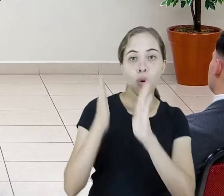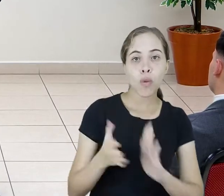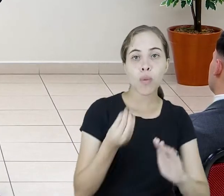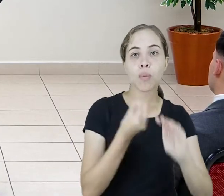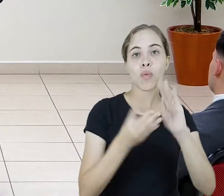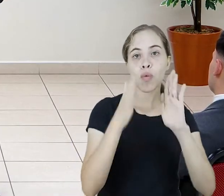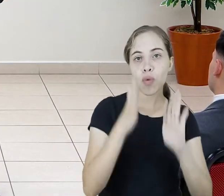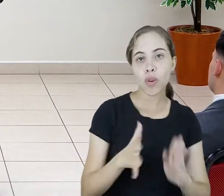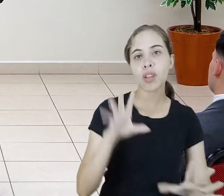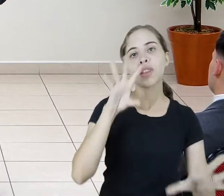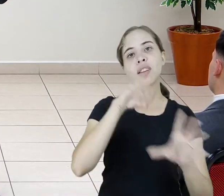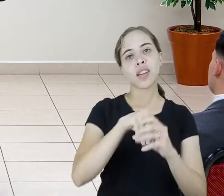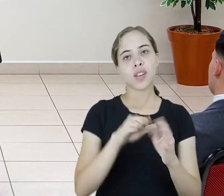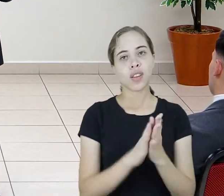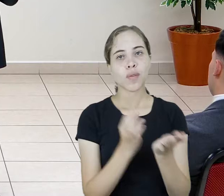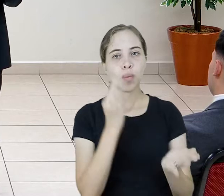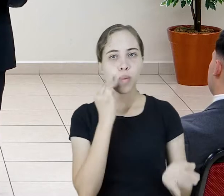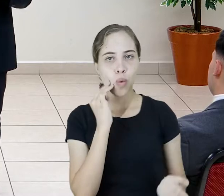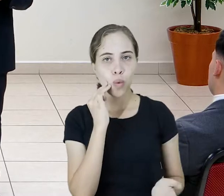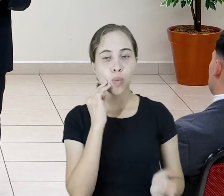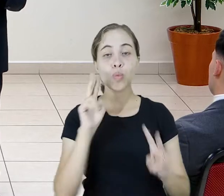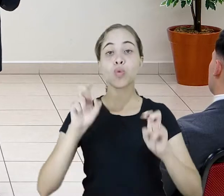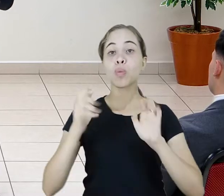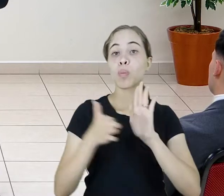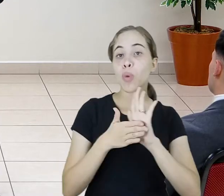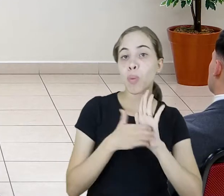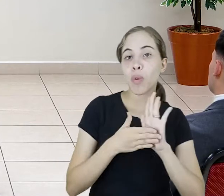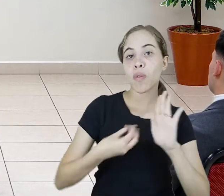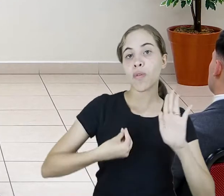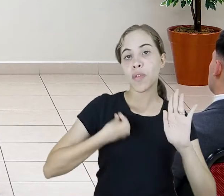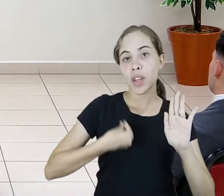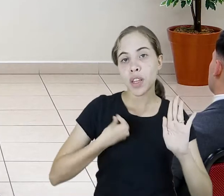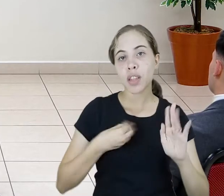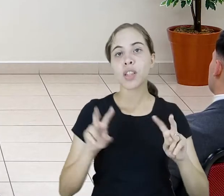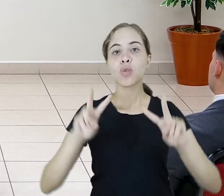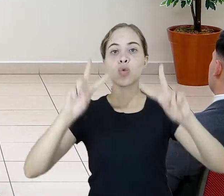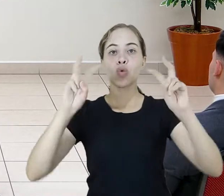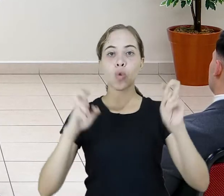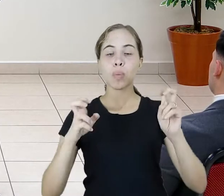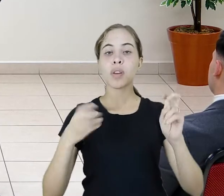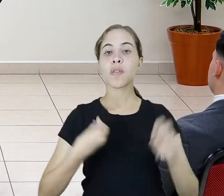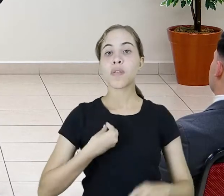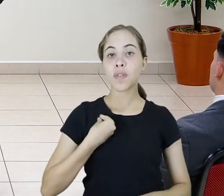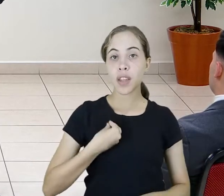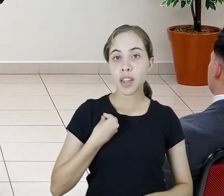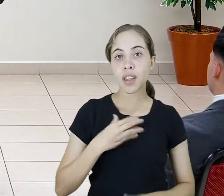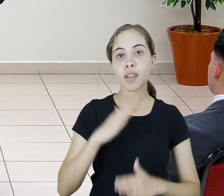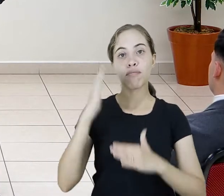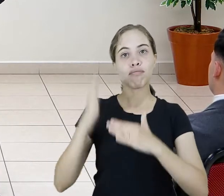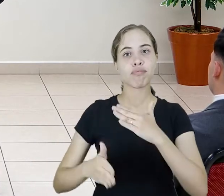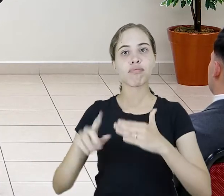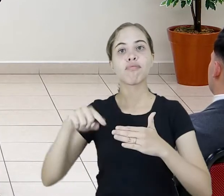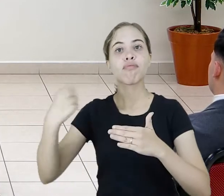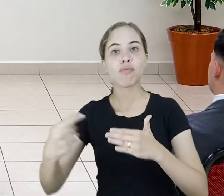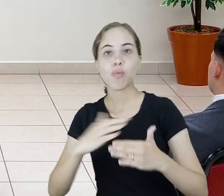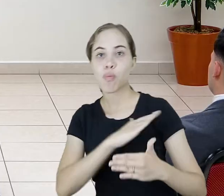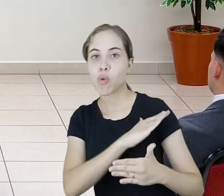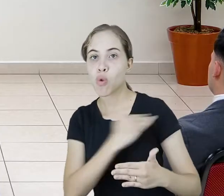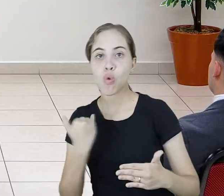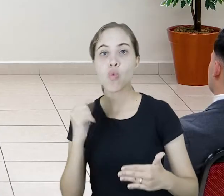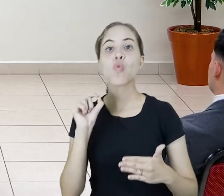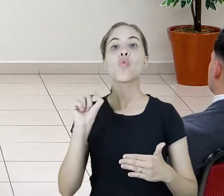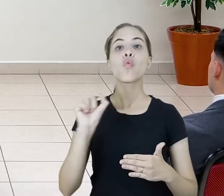de Mórmon. Aprendi sobre o propósito da vida, sobre a vida após a morte. Aprendi